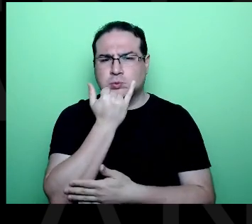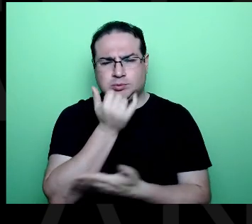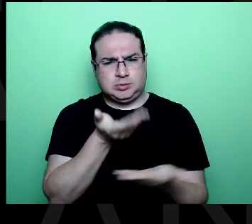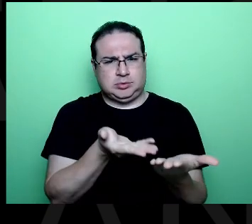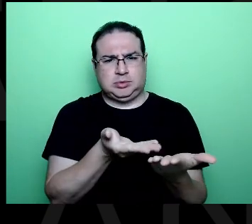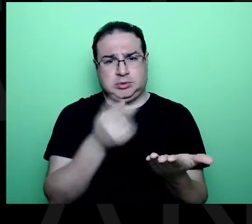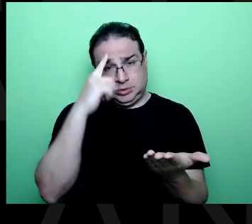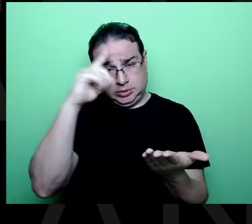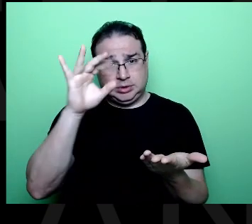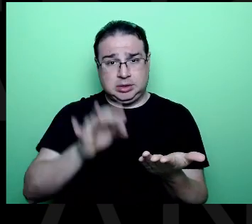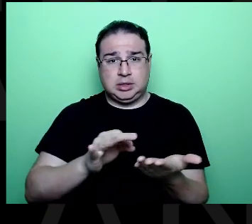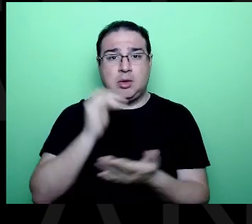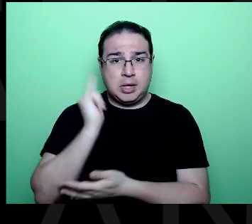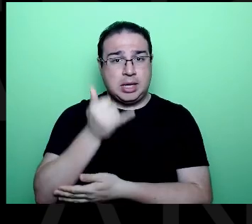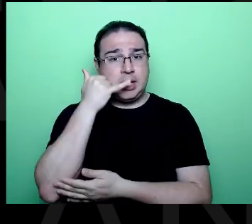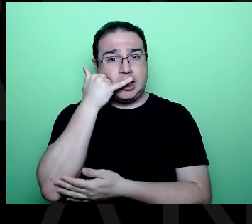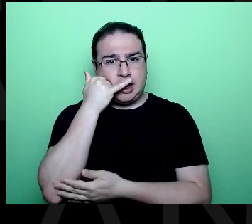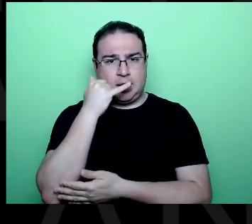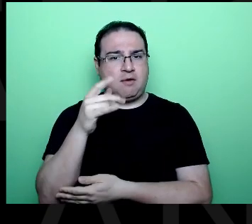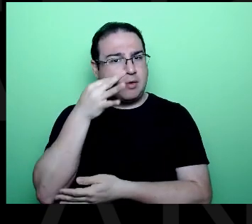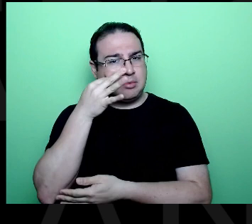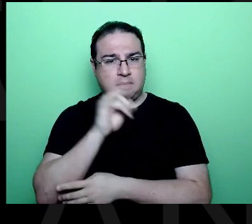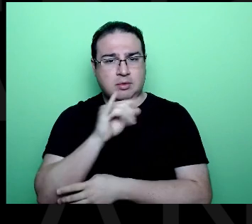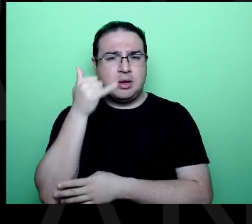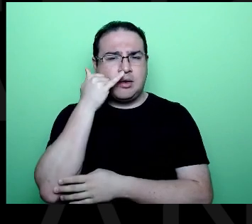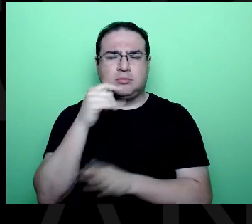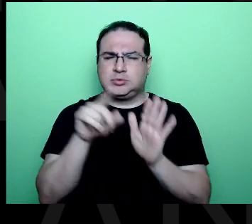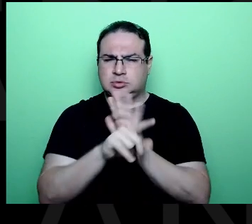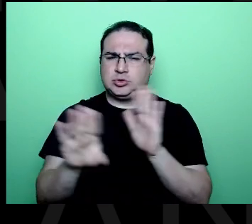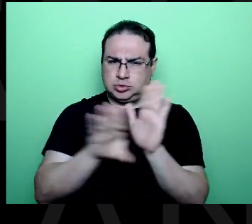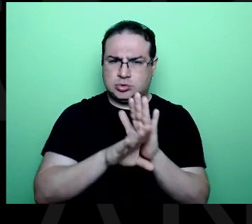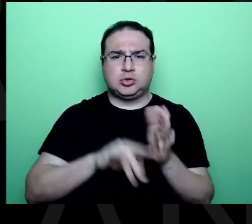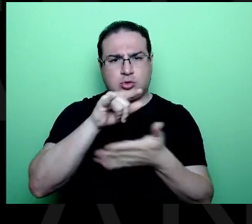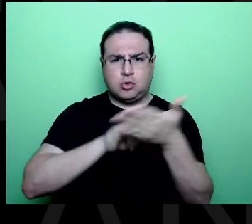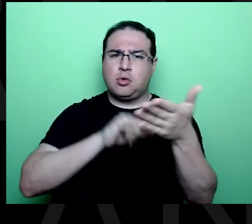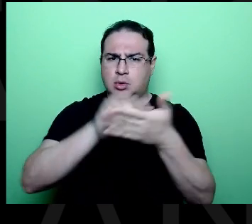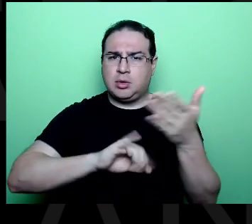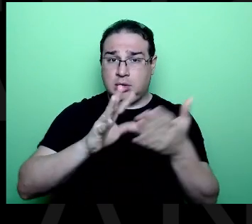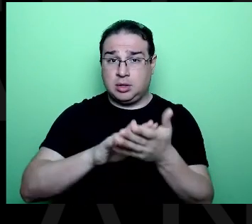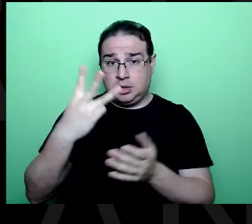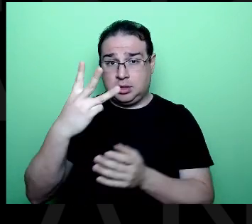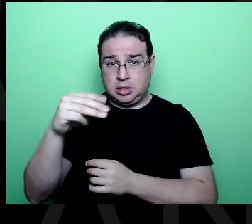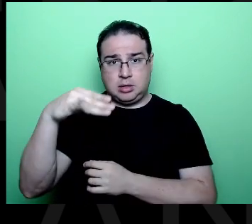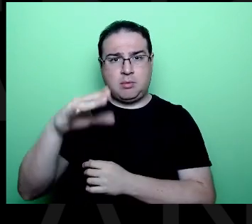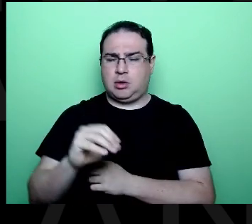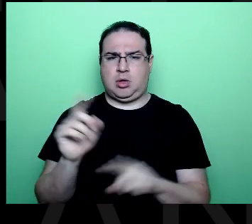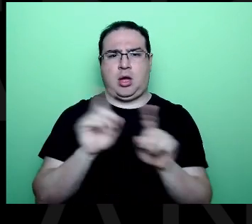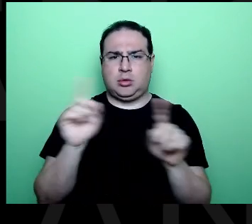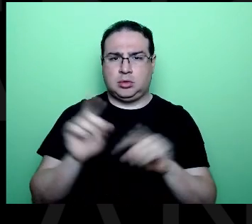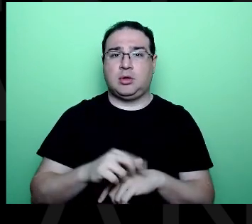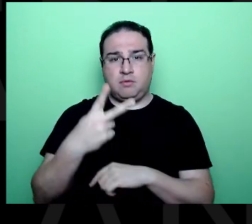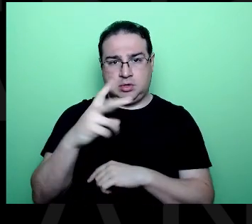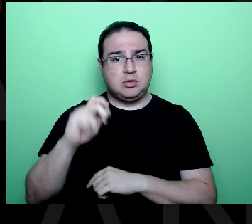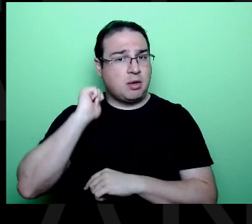falei assim, ô Del, eu liguei, telefonei para ele, não foi presencial. Falei, não, o senhor recebia aqui os seus